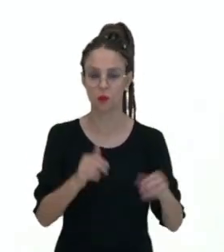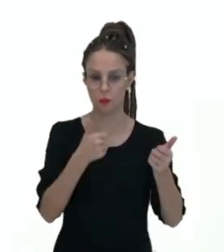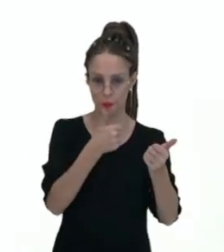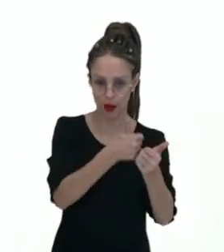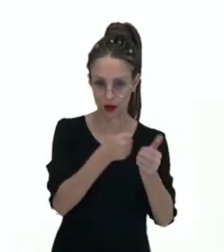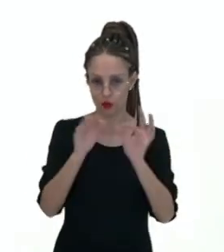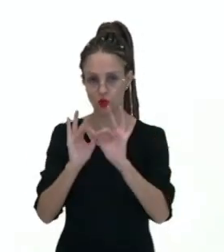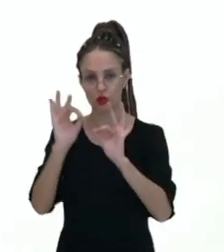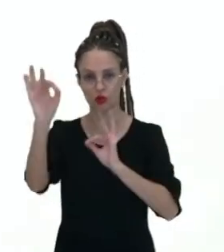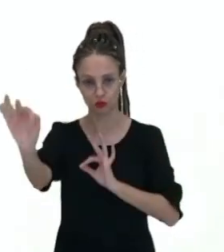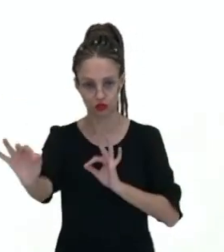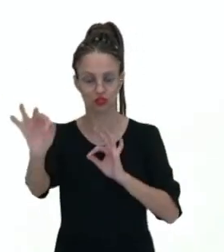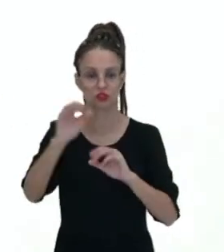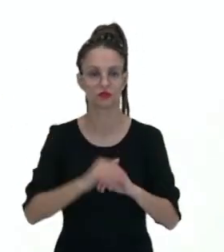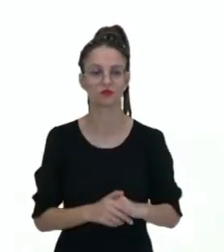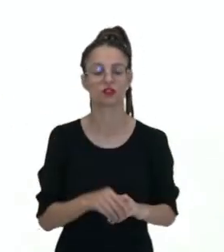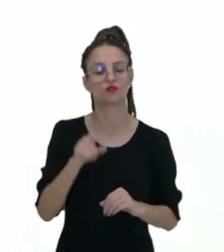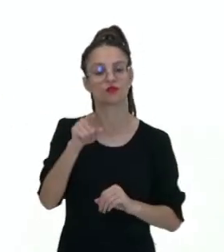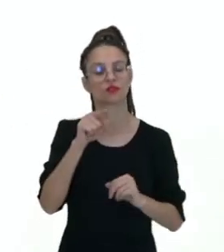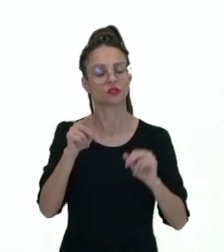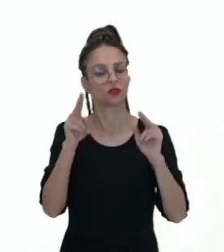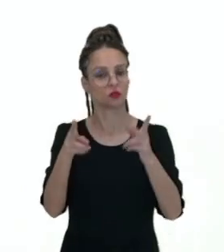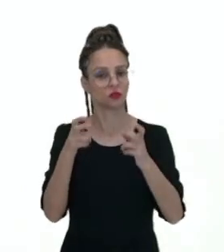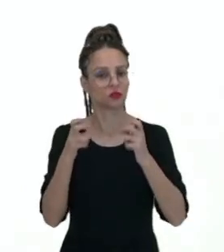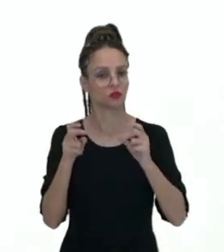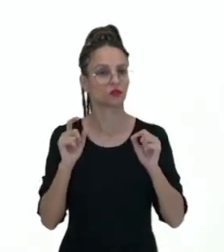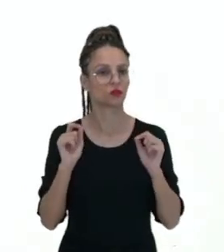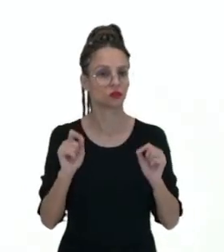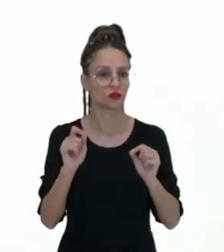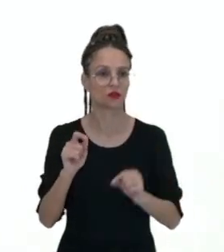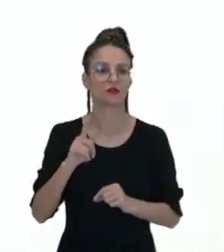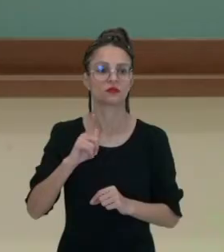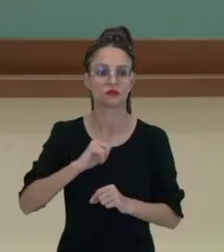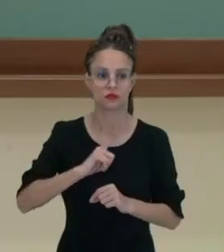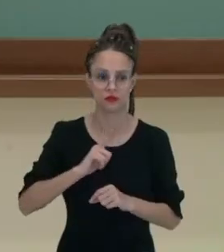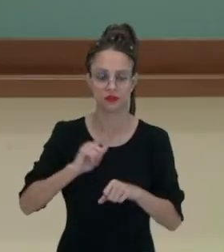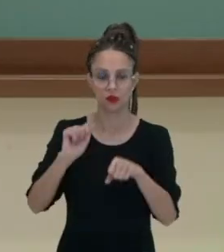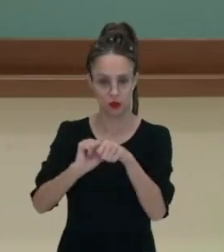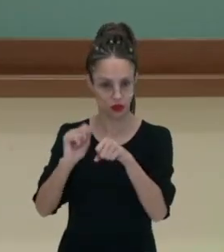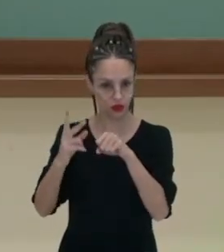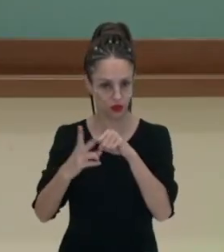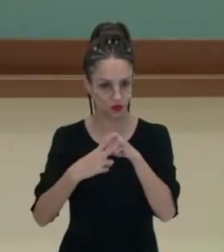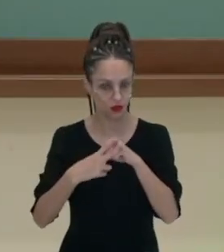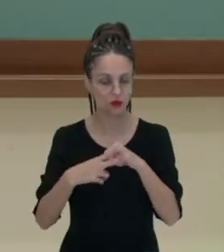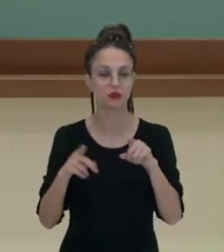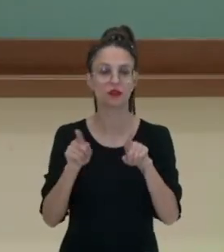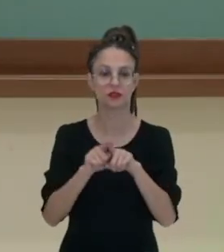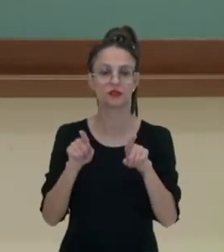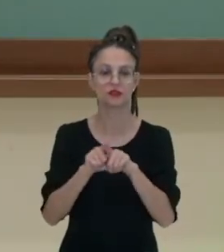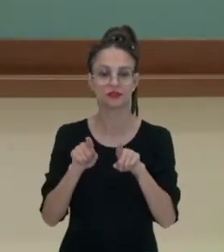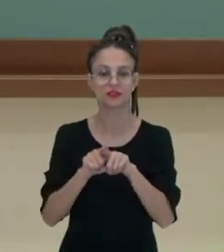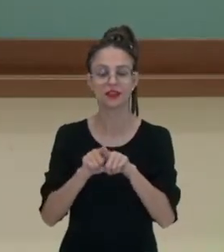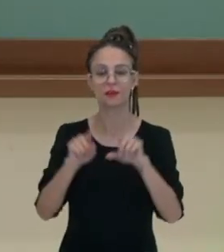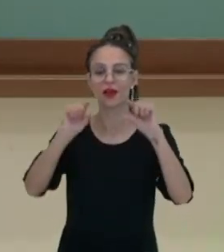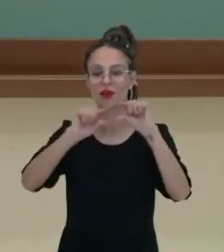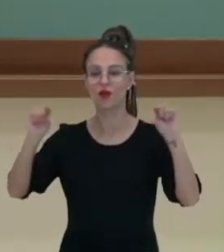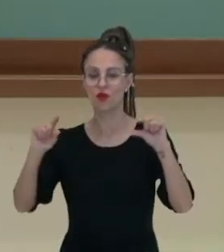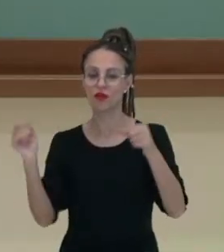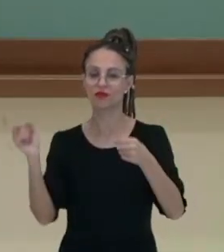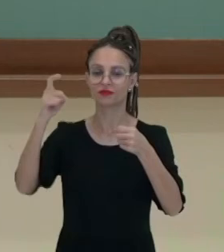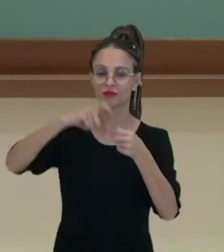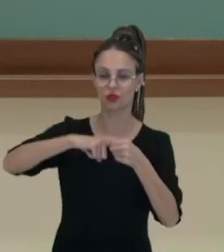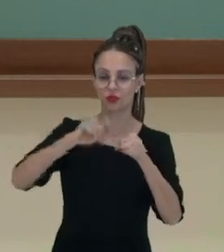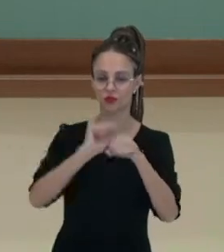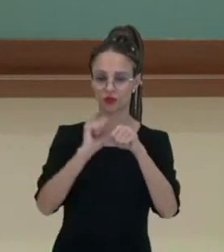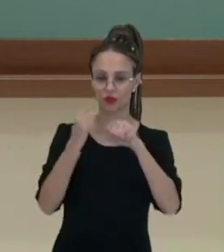e longe, para você observar que eu tenho o advérbio e a locução adverbial.